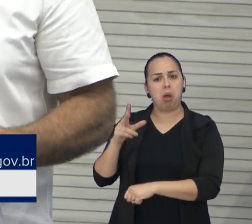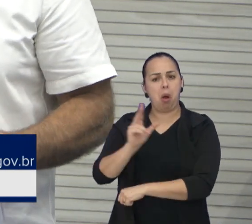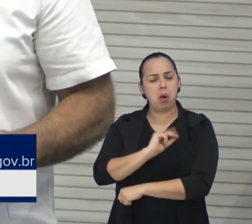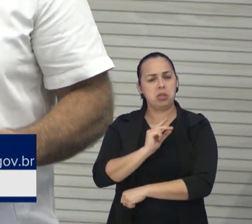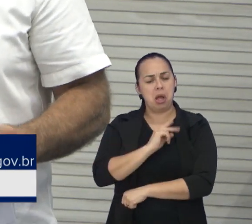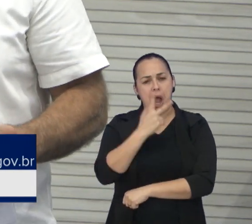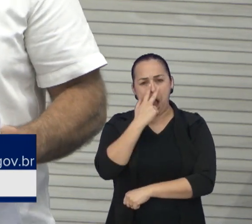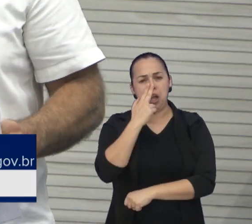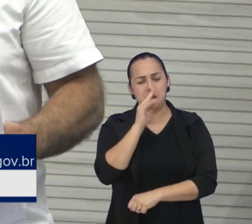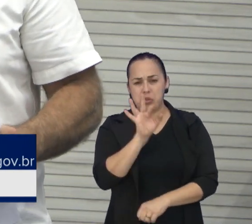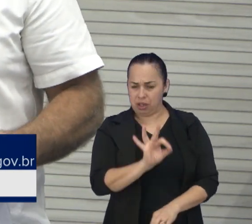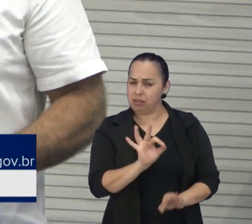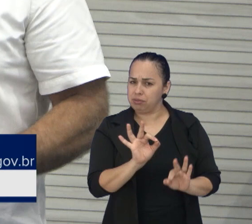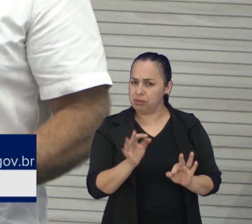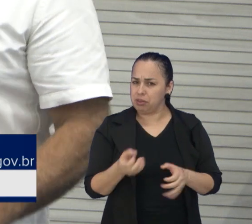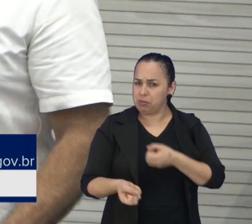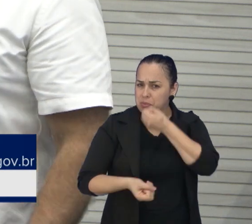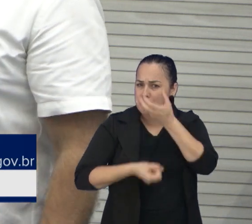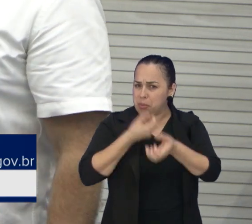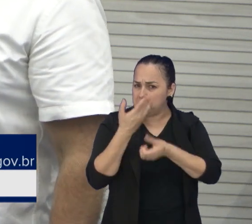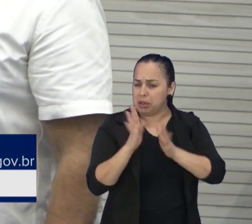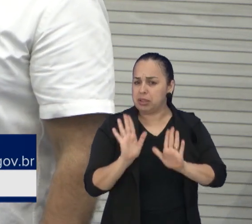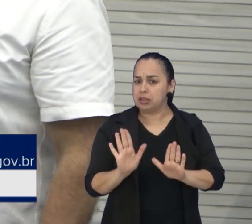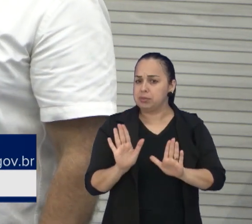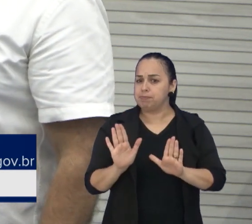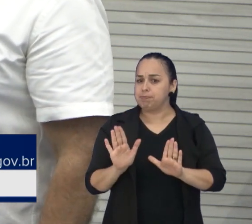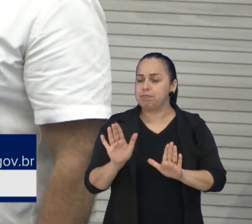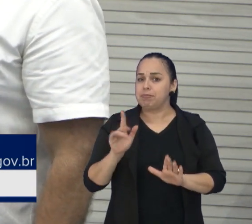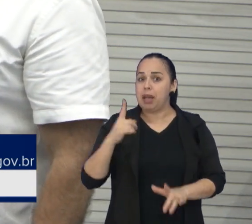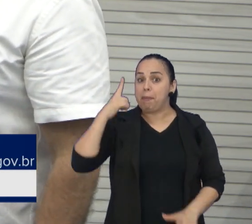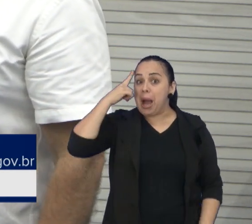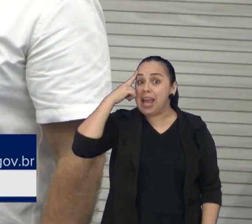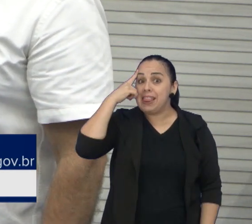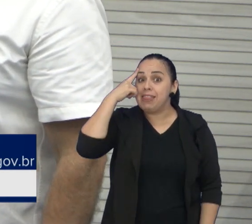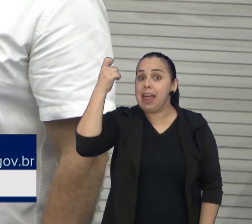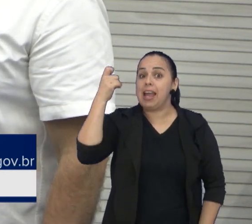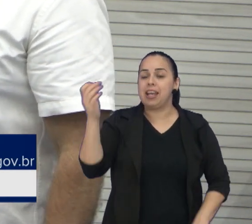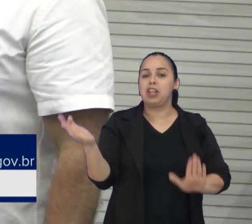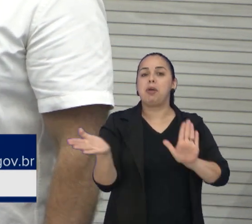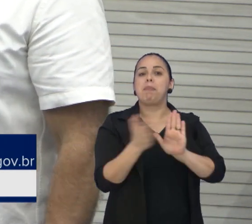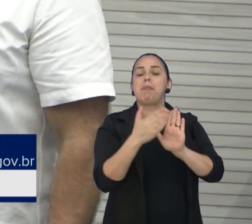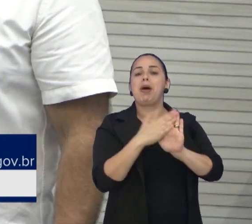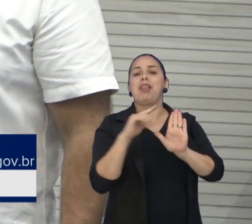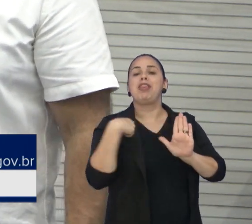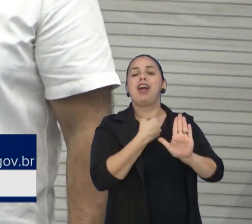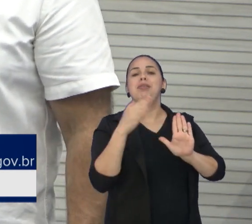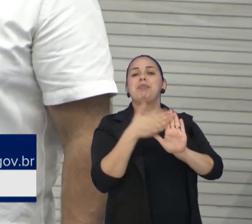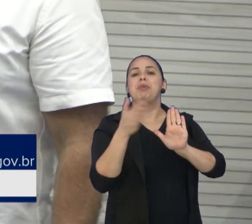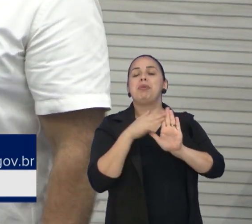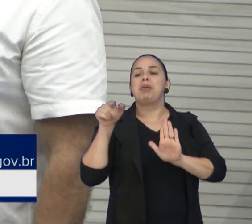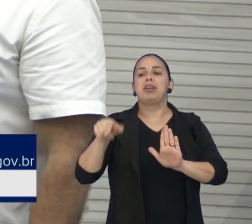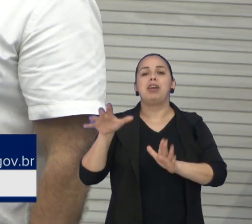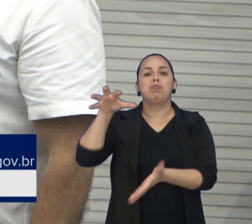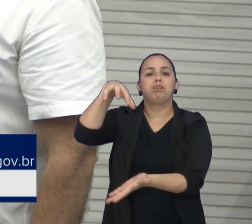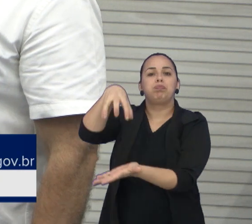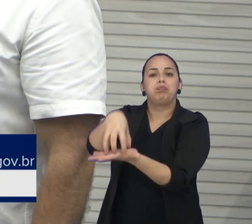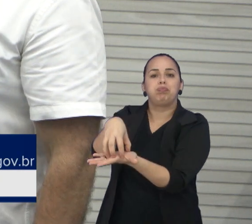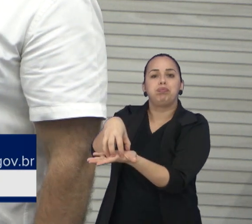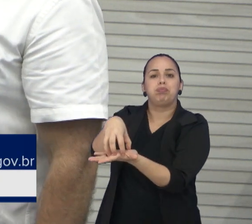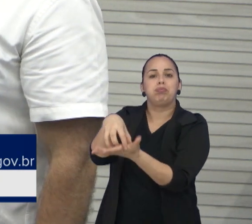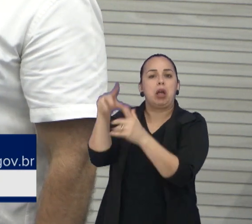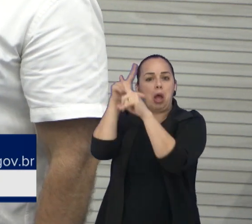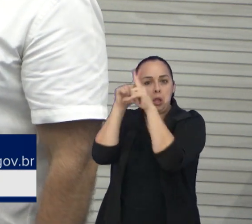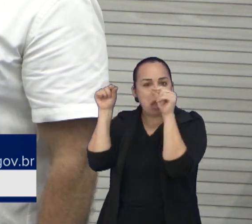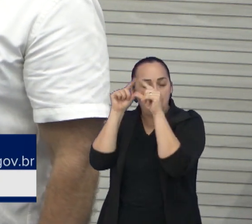até citar aqui, vou colocar, uma das grandes ideias que nós estamos propondo é transformar, como se fosse o